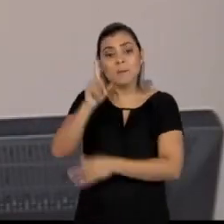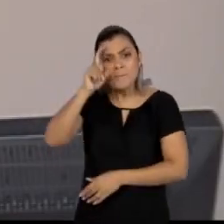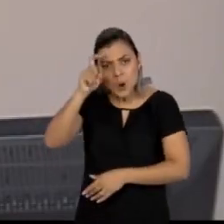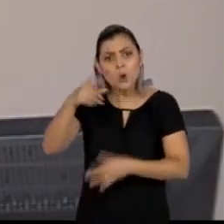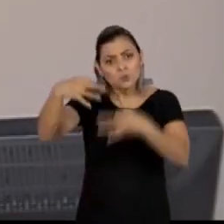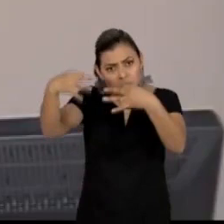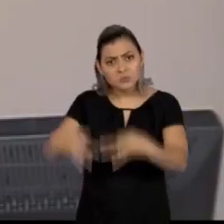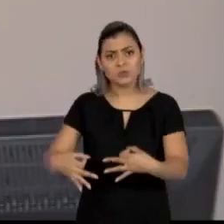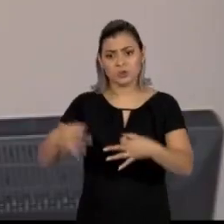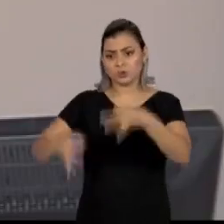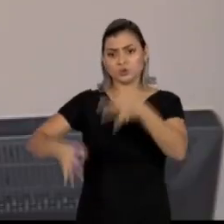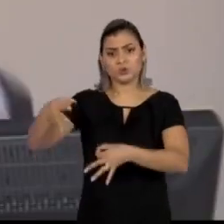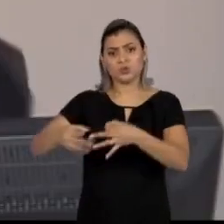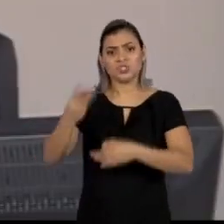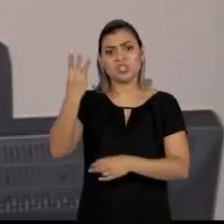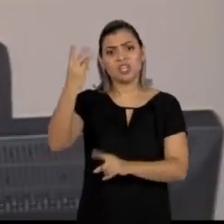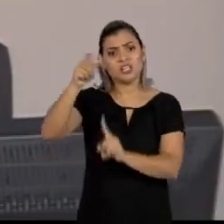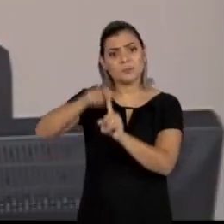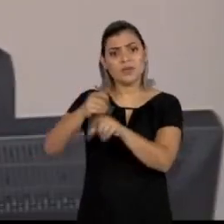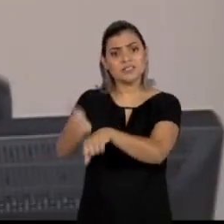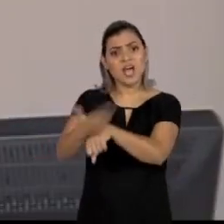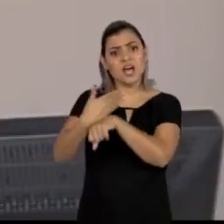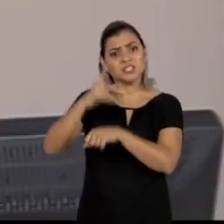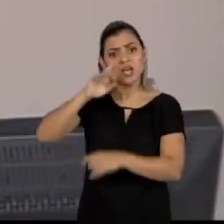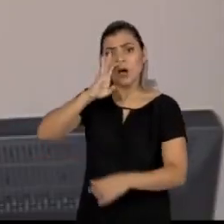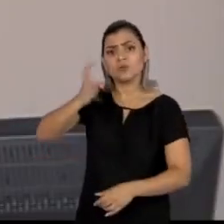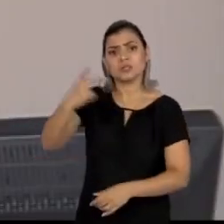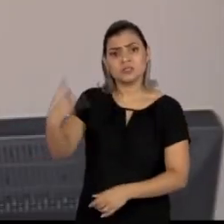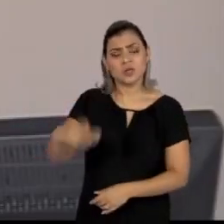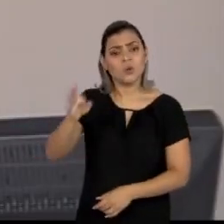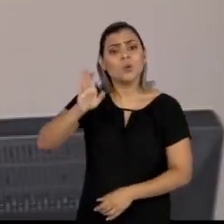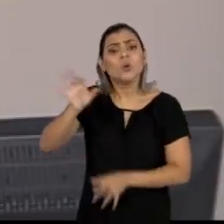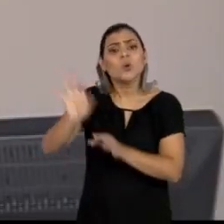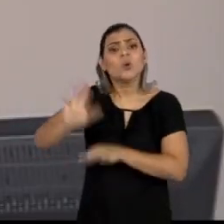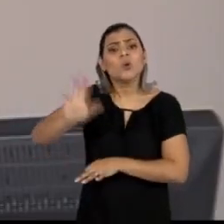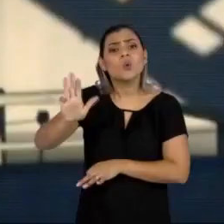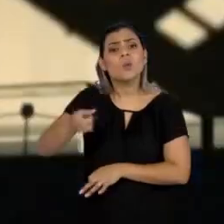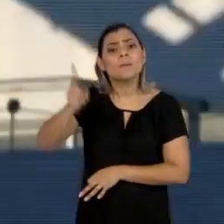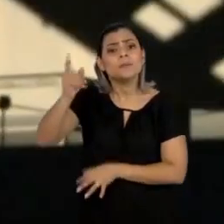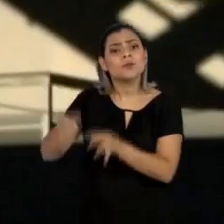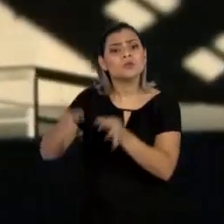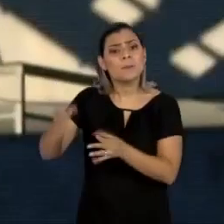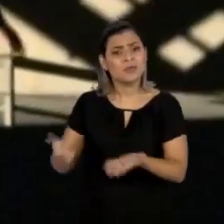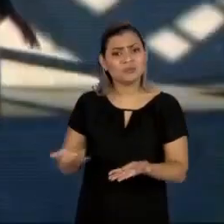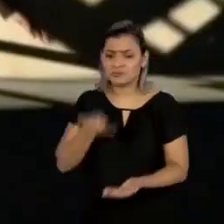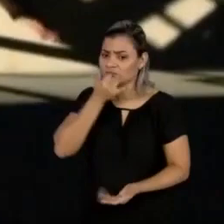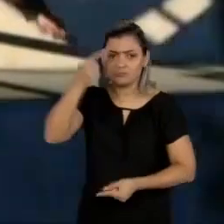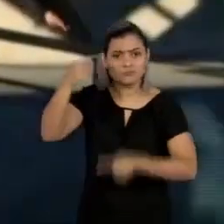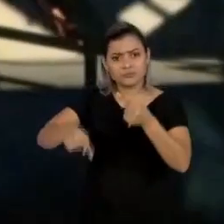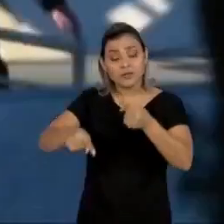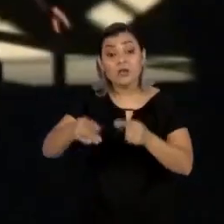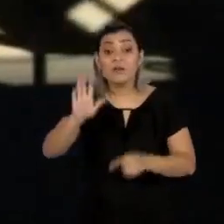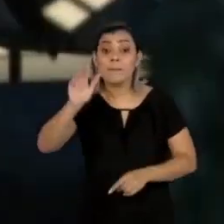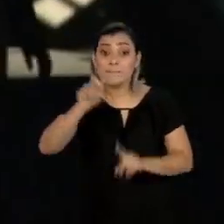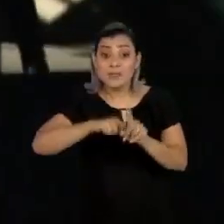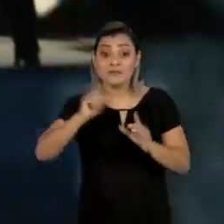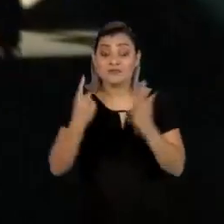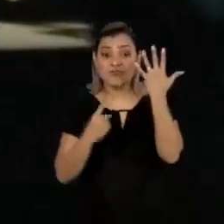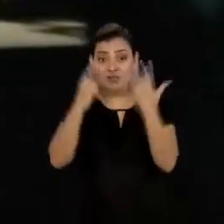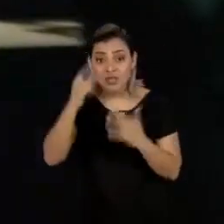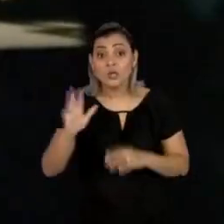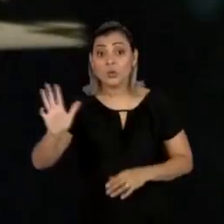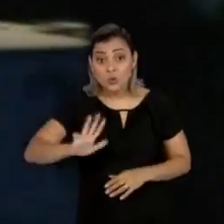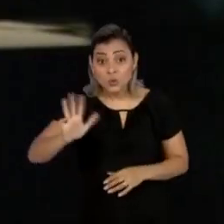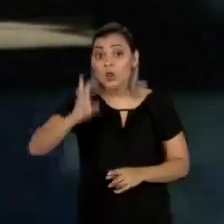a magistratura 3 meses antes da condenação de Lula em primeira instância. Em fevereiro deste ano, o ex-presidente Lula